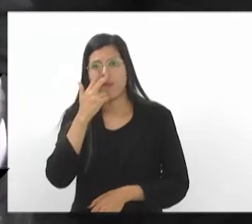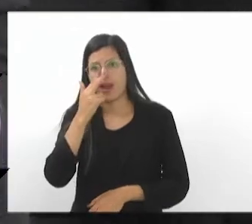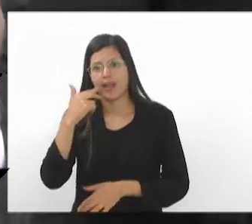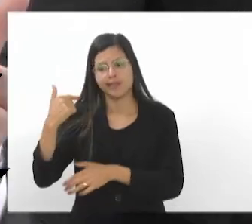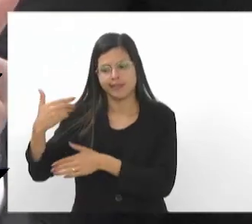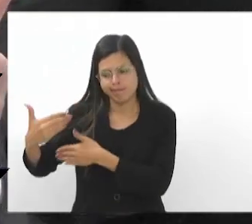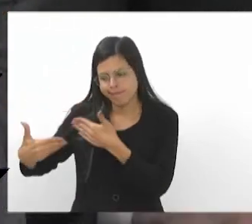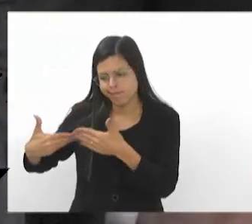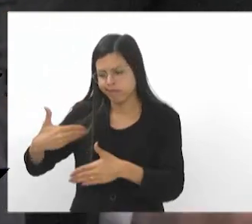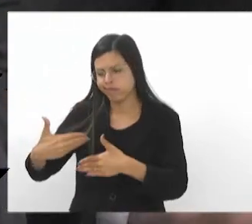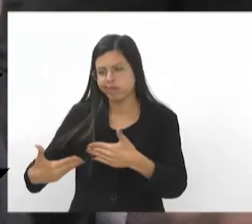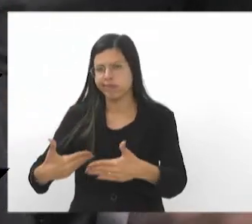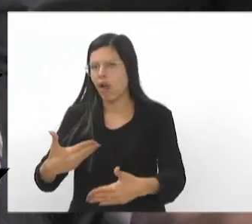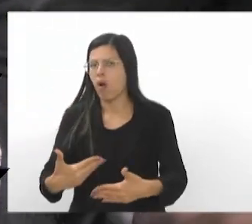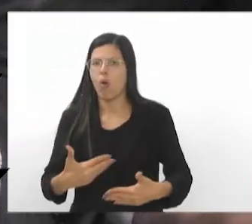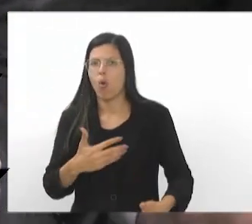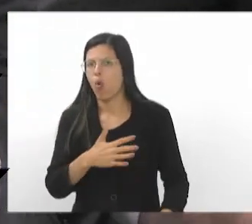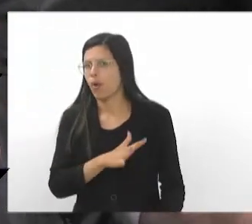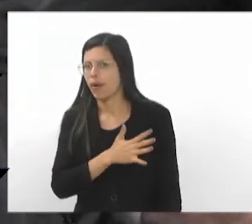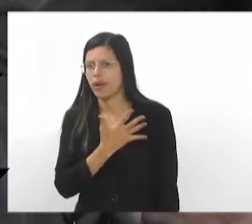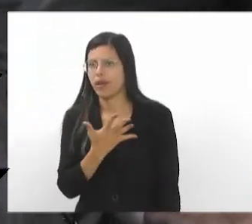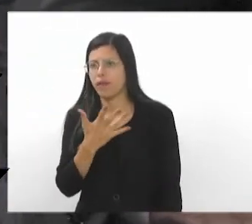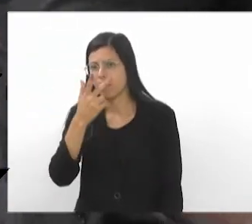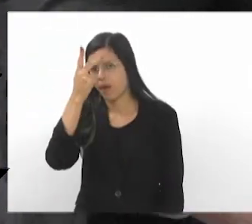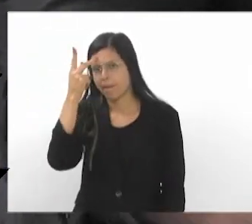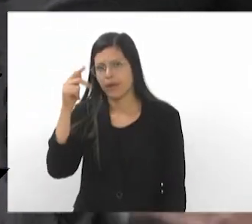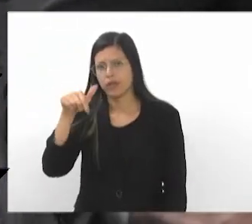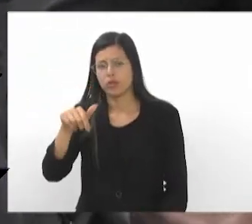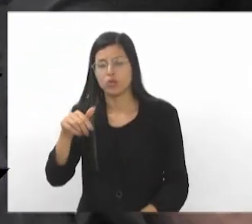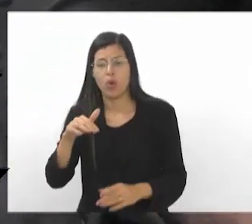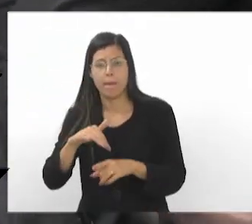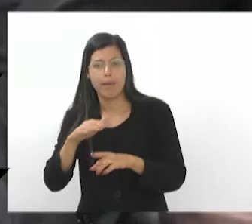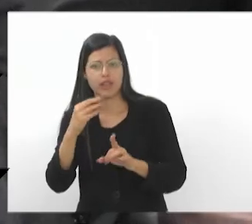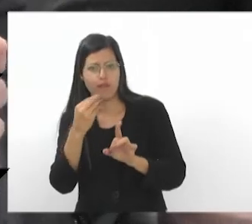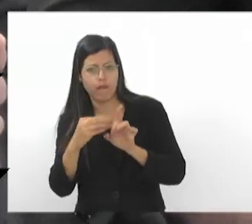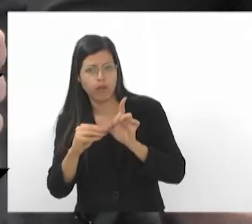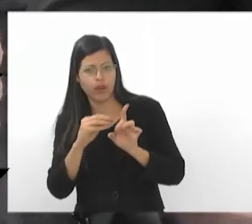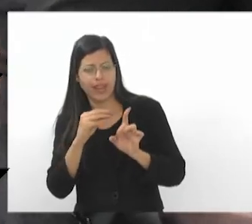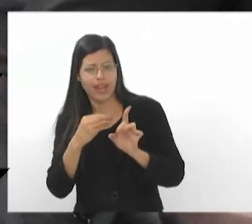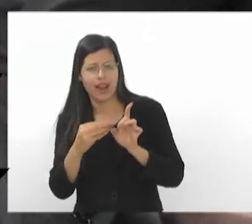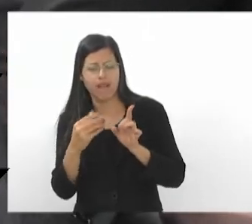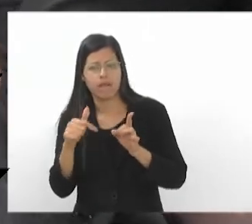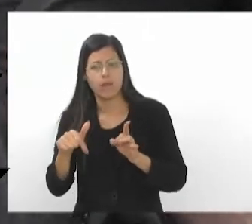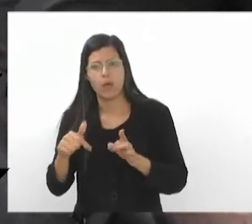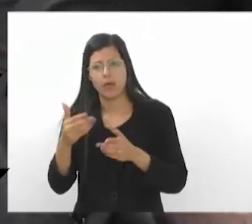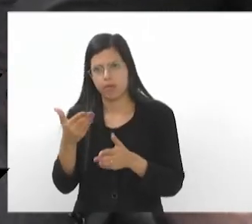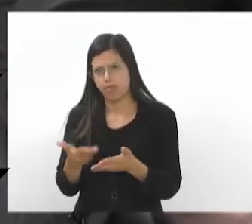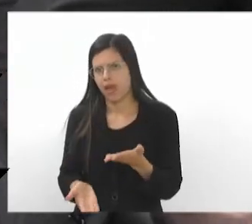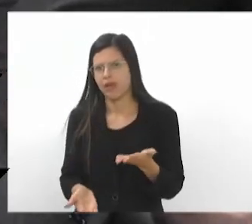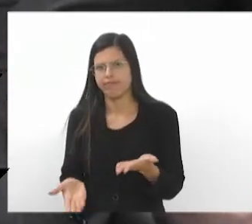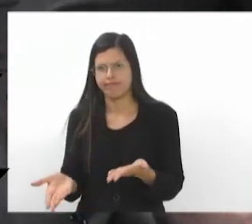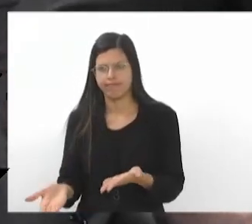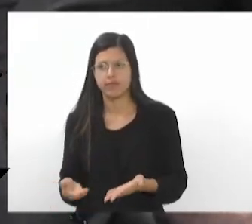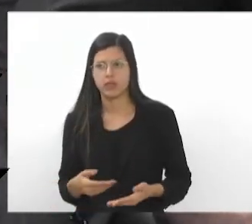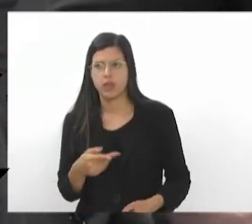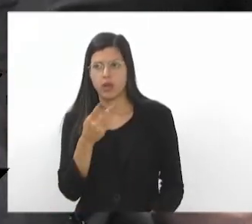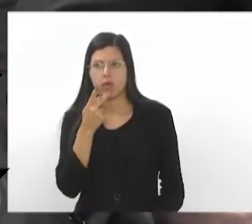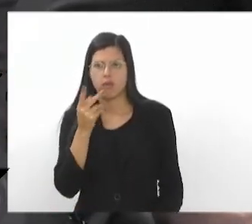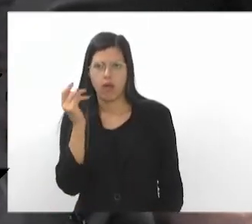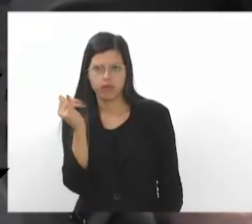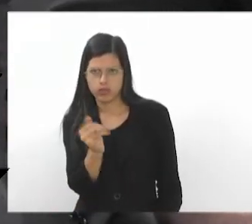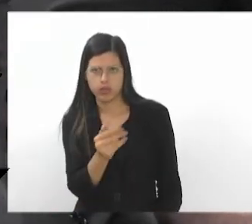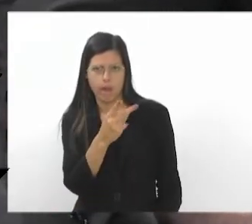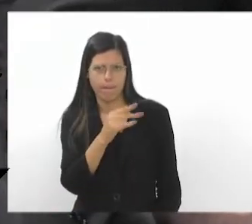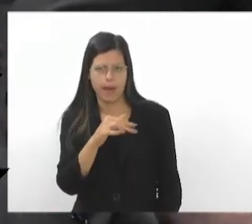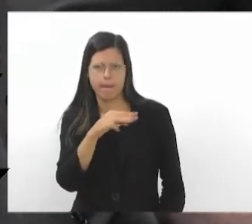vicioso, terrível, e que, na ponta, aquele que é o mais vulnerável é que acaba, de fato, perdendo. Eu digo sempre para eles, a cada pai e mãe que